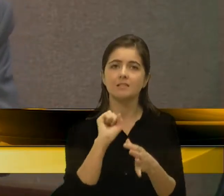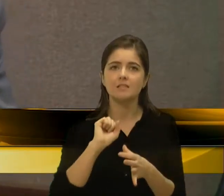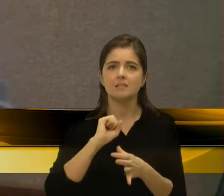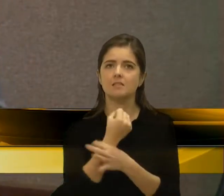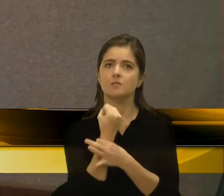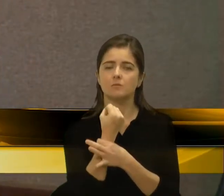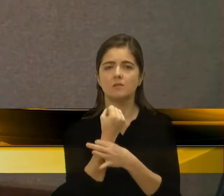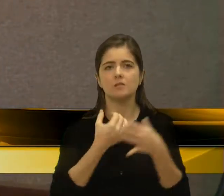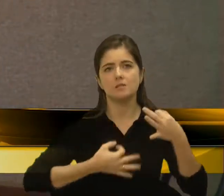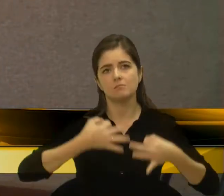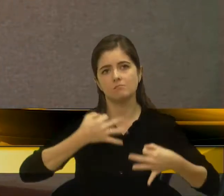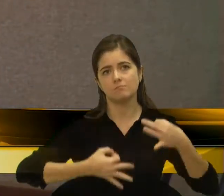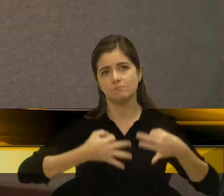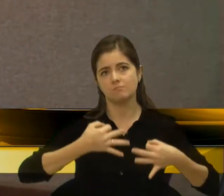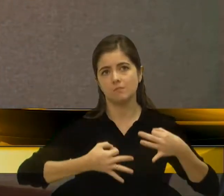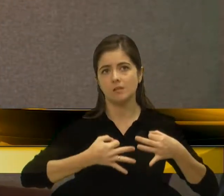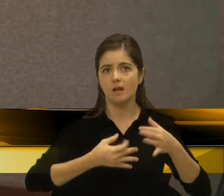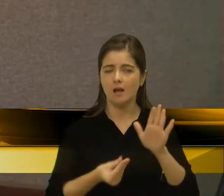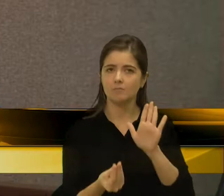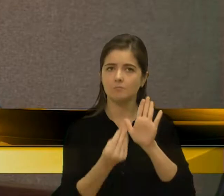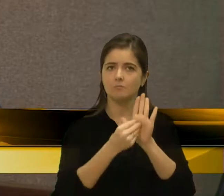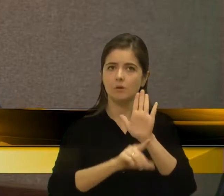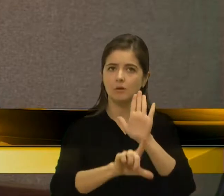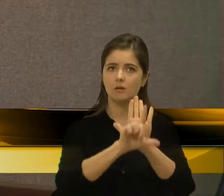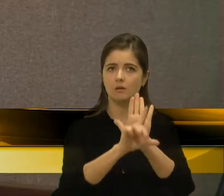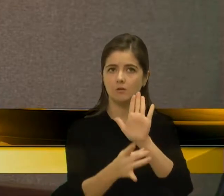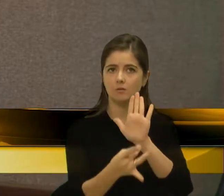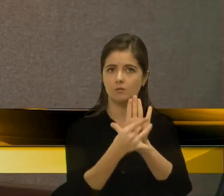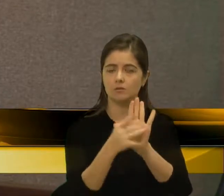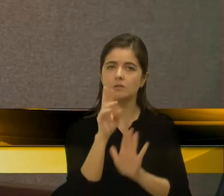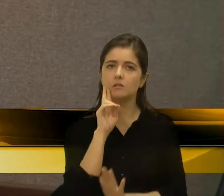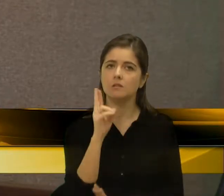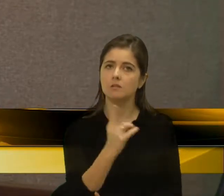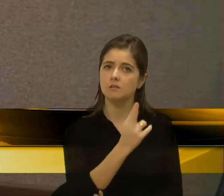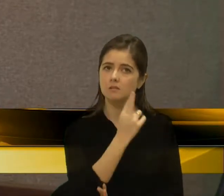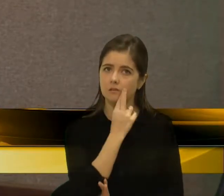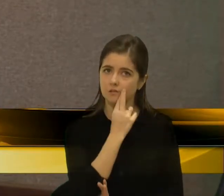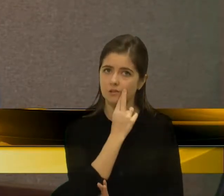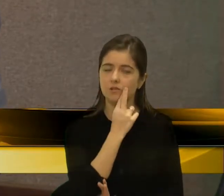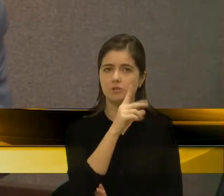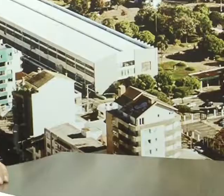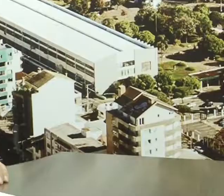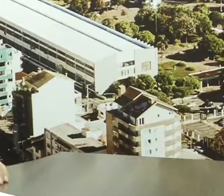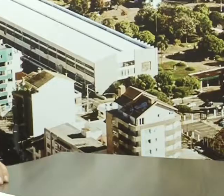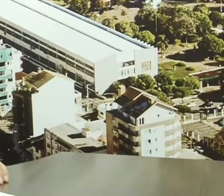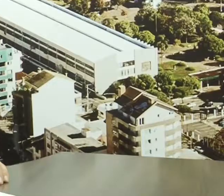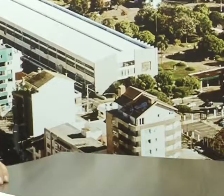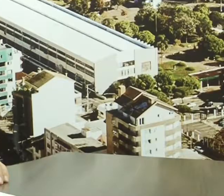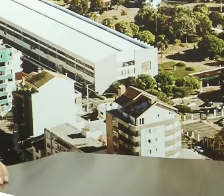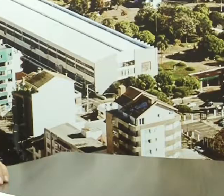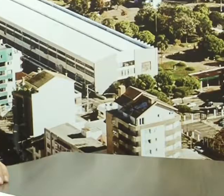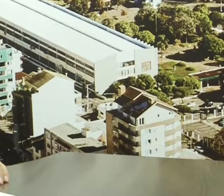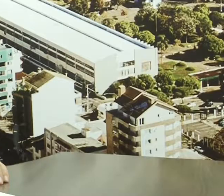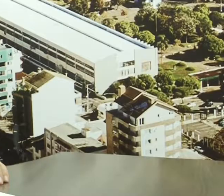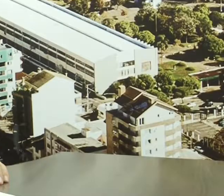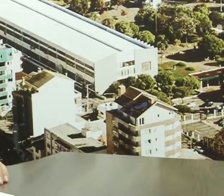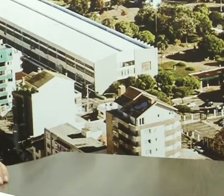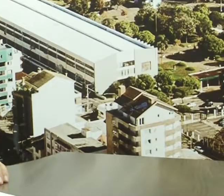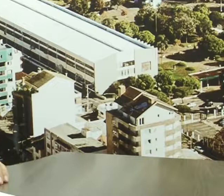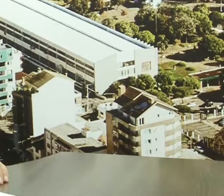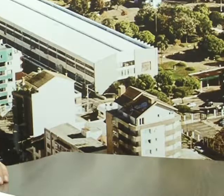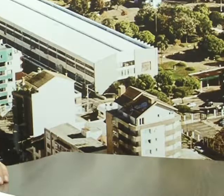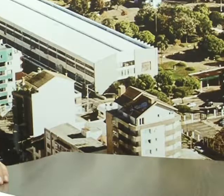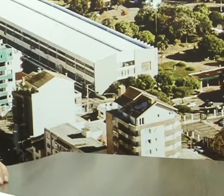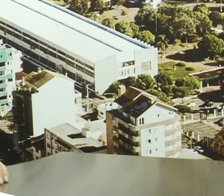para que conste na lei original restaurantes hospitalares. Requerimento de autoria do vereador